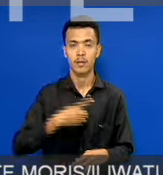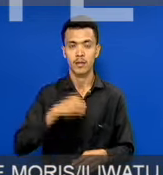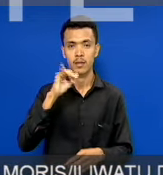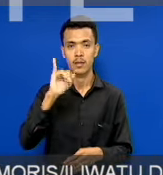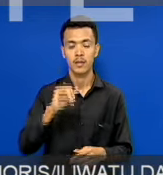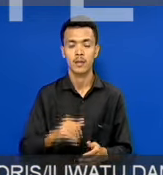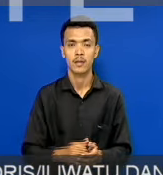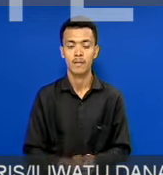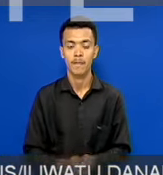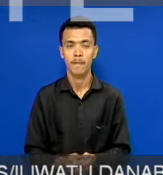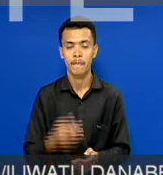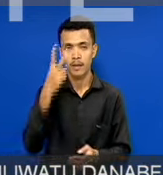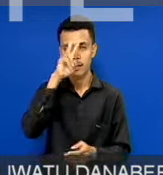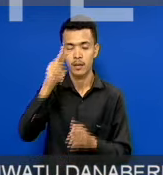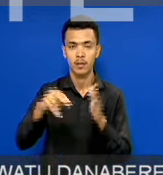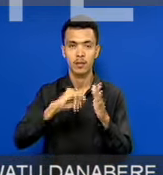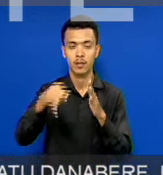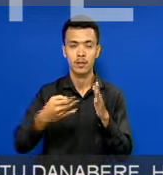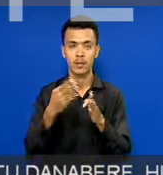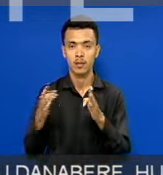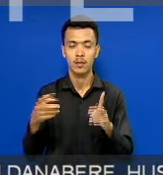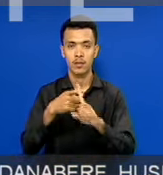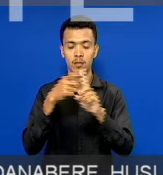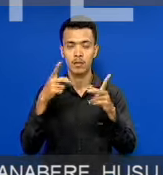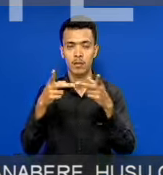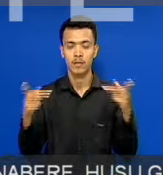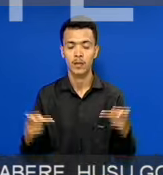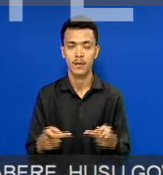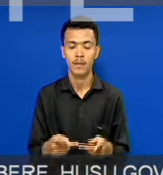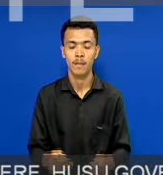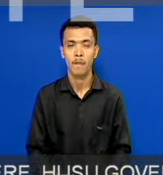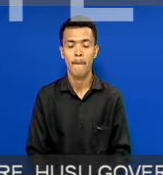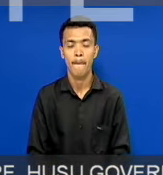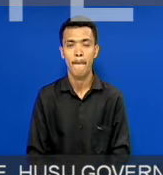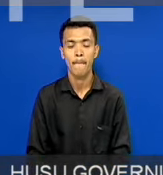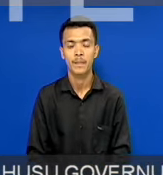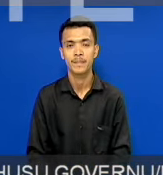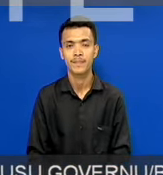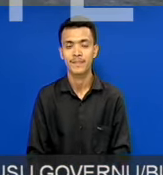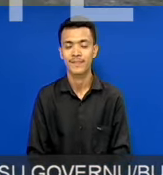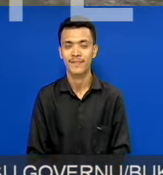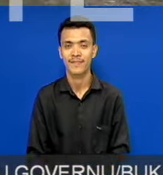husi jornalista Manuel Alves Holide Martins husi terreno. Belung Manuel Alves, halo favor.